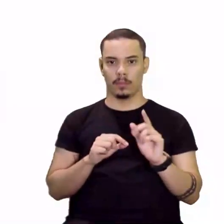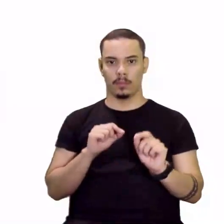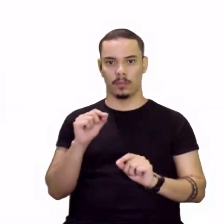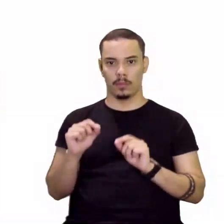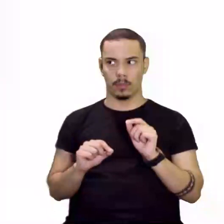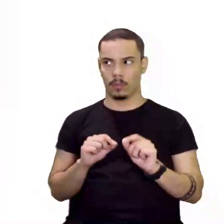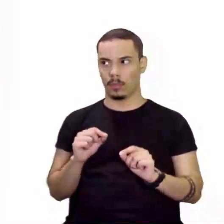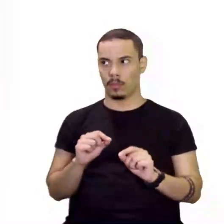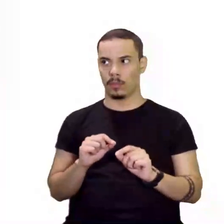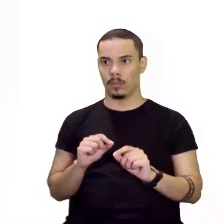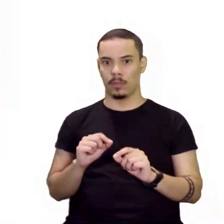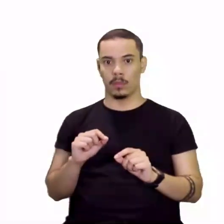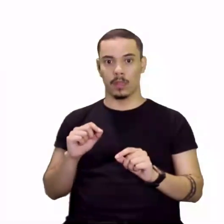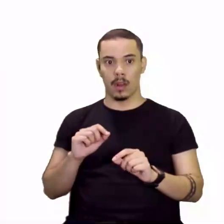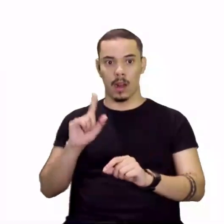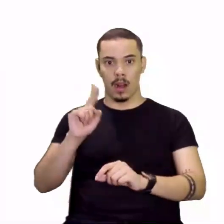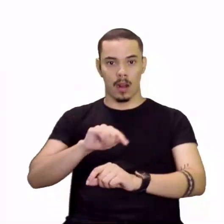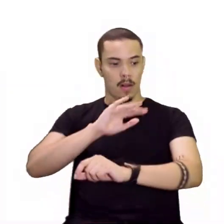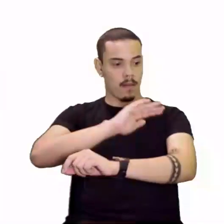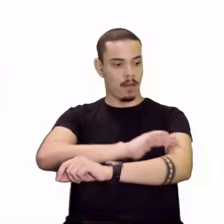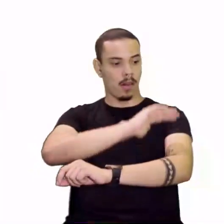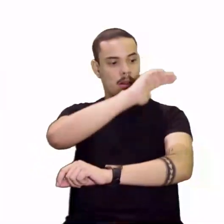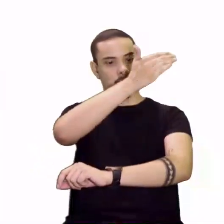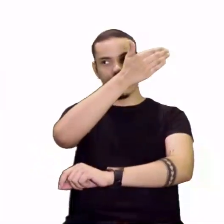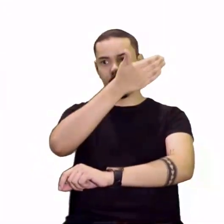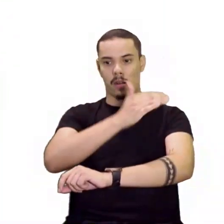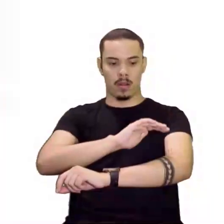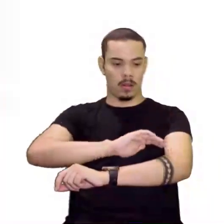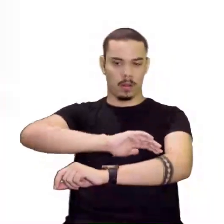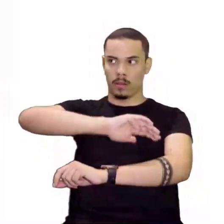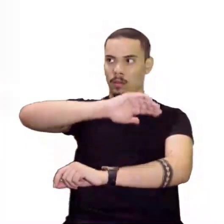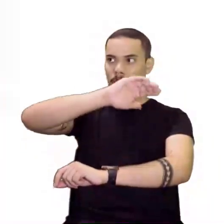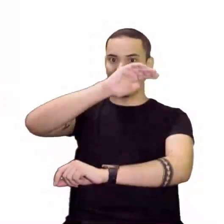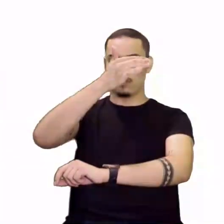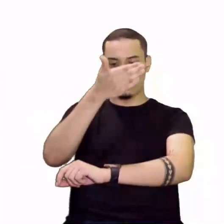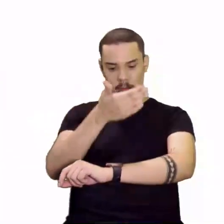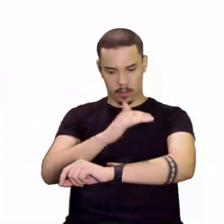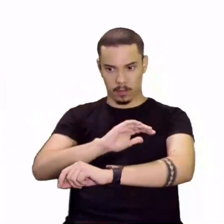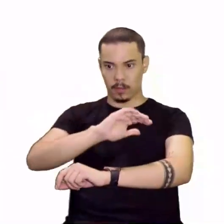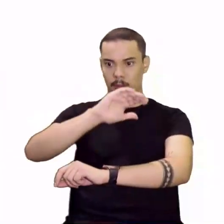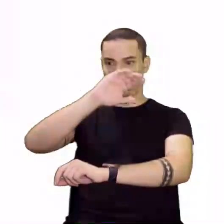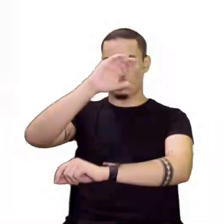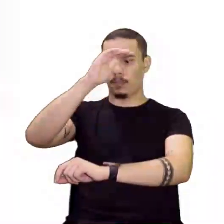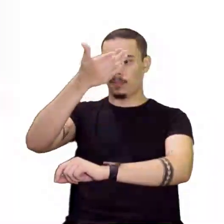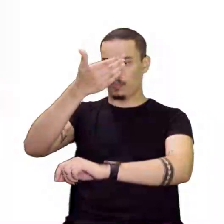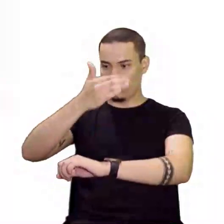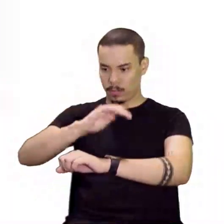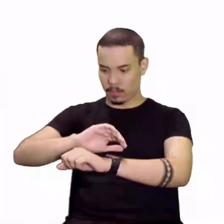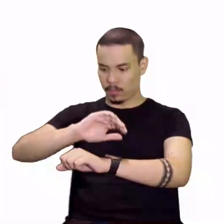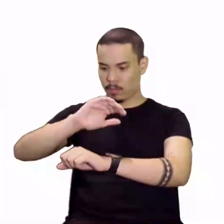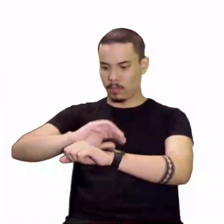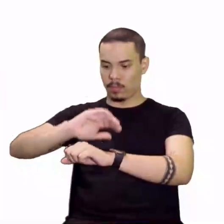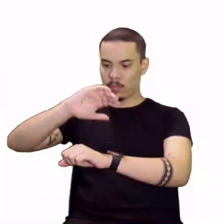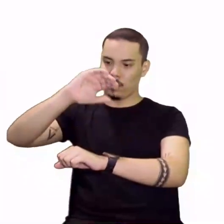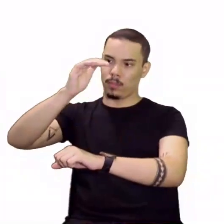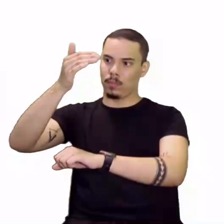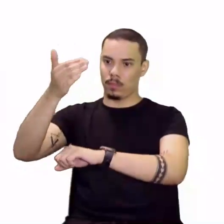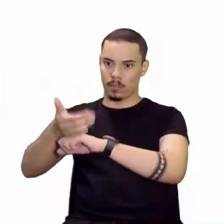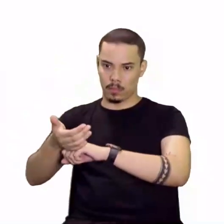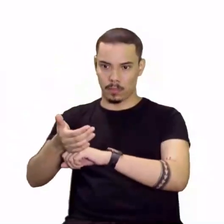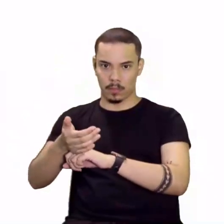as alterações que quando você está caminhando por aí você encontra na crosta terrestre.